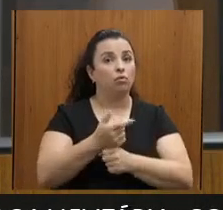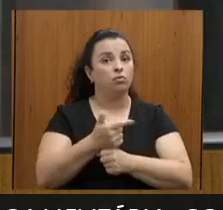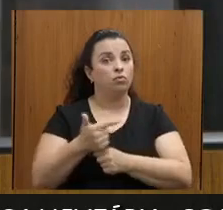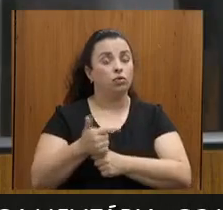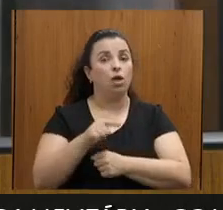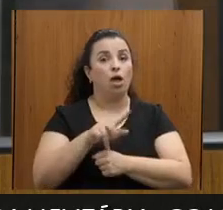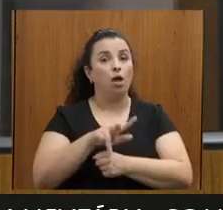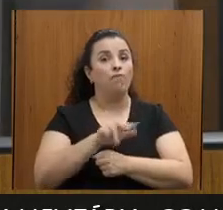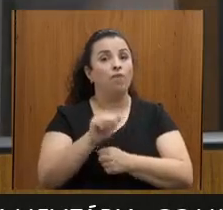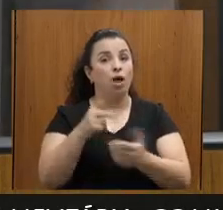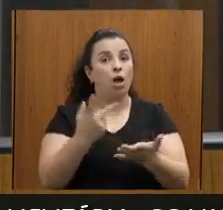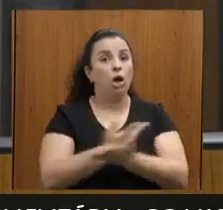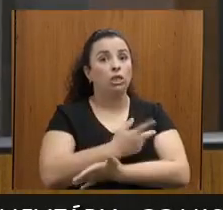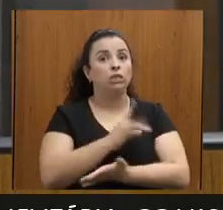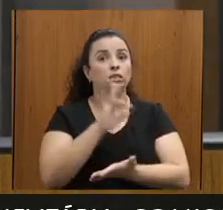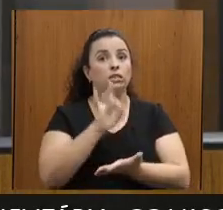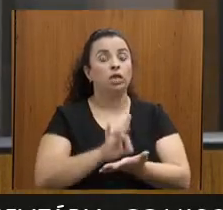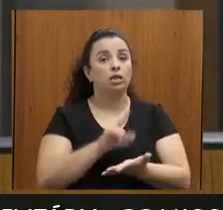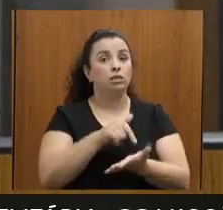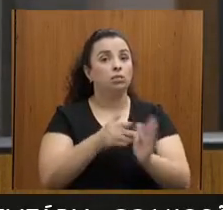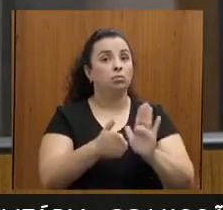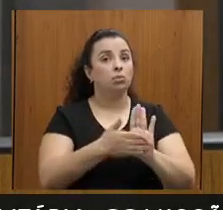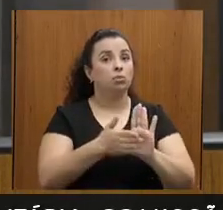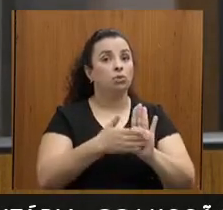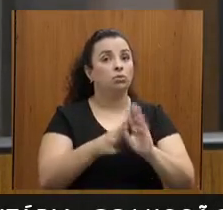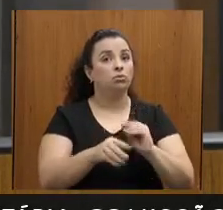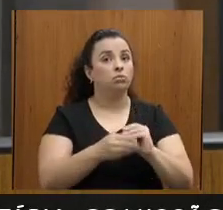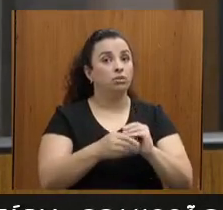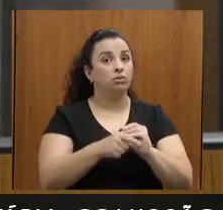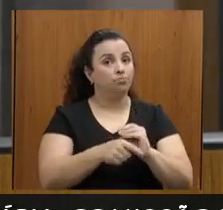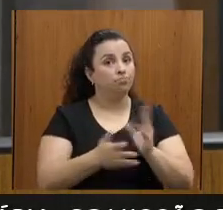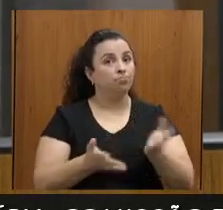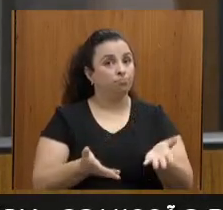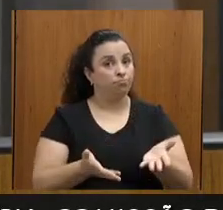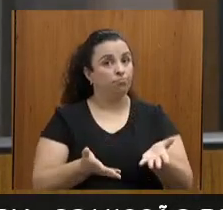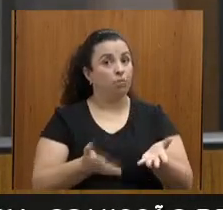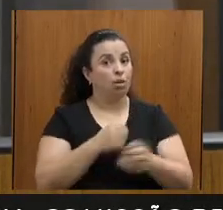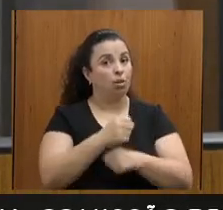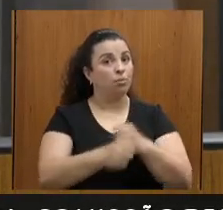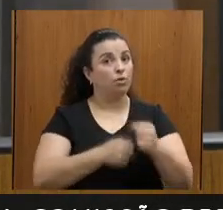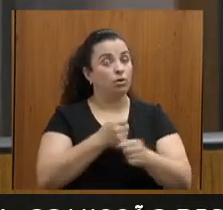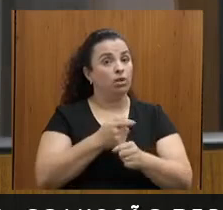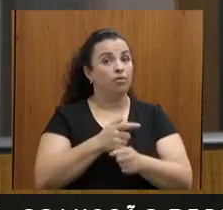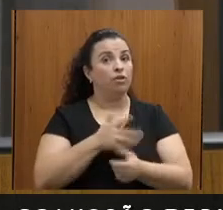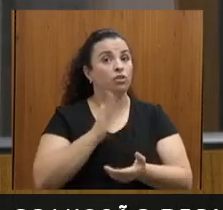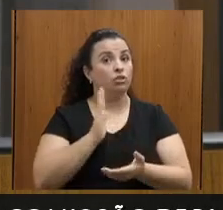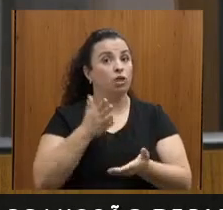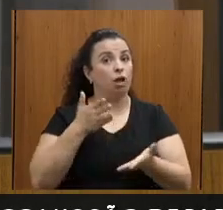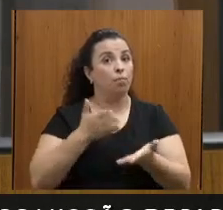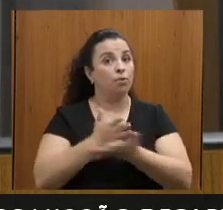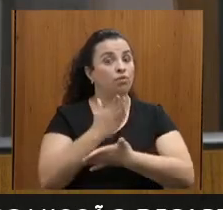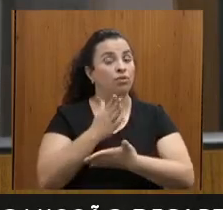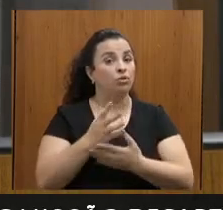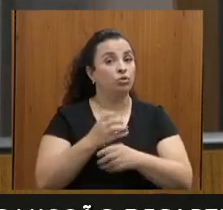serão executadas essas propostas, essas emendas, que agora, para o ano que vem, foram aprovadas 25 milhões.